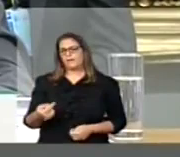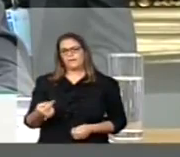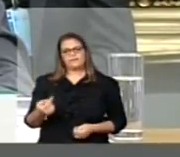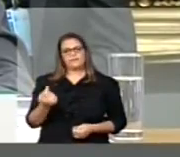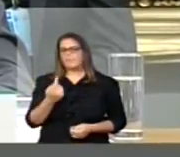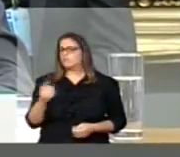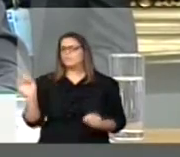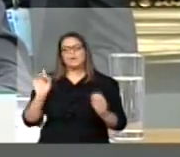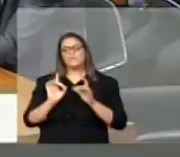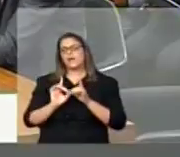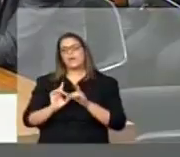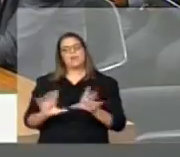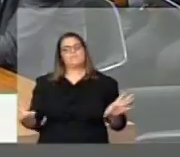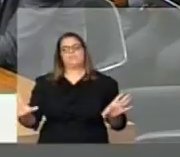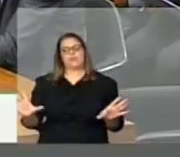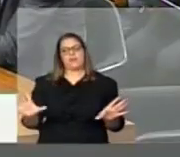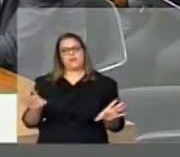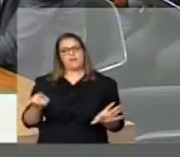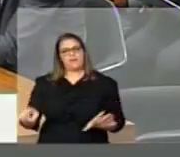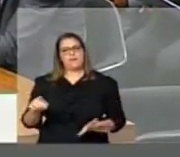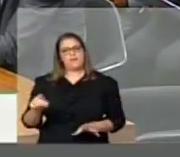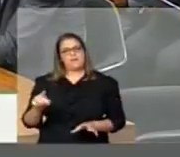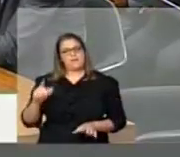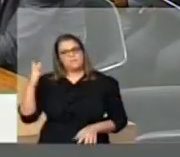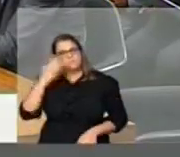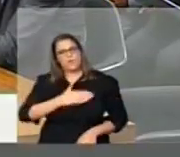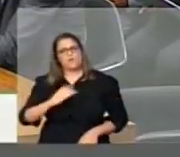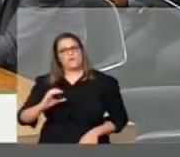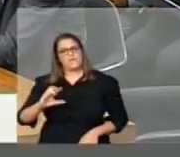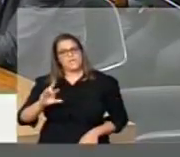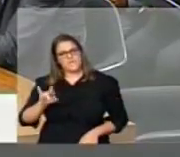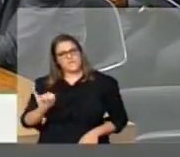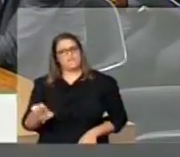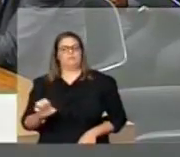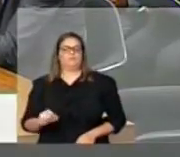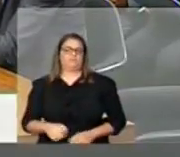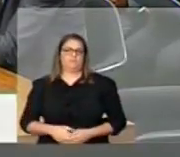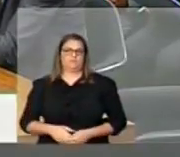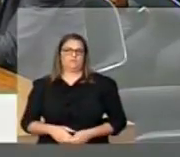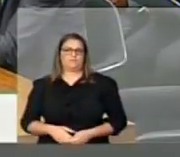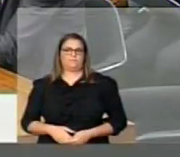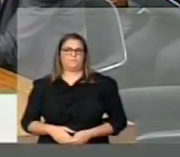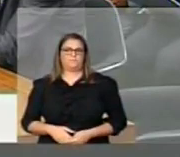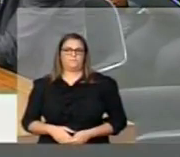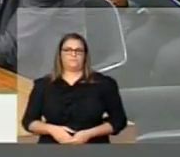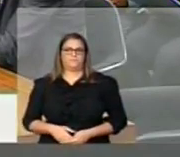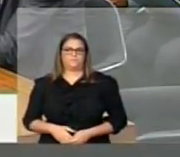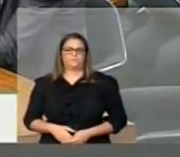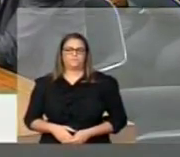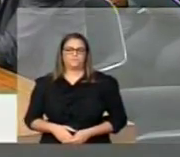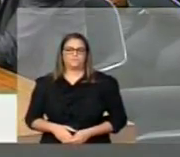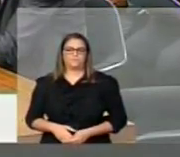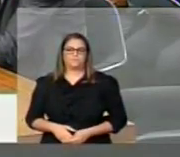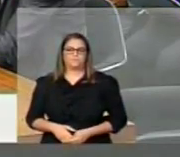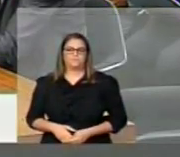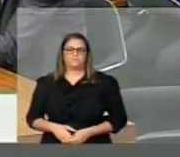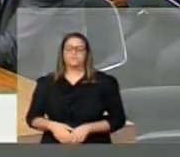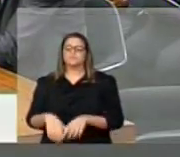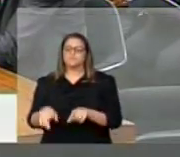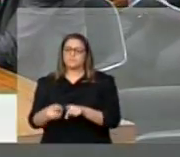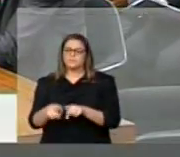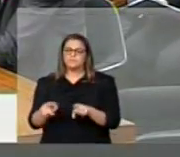denunciada pela violação da lei orçamentária. Em segundo lugar, porque a